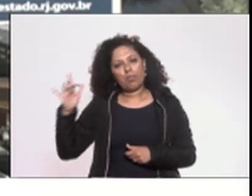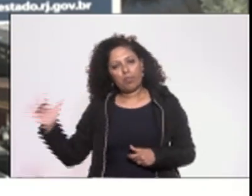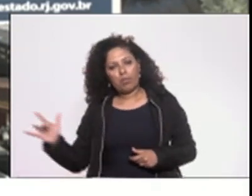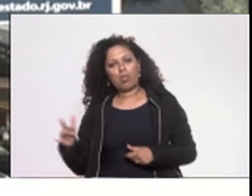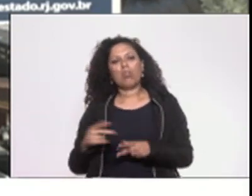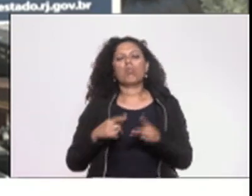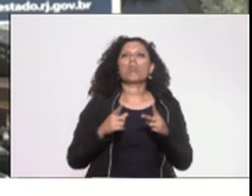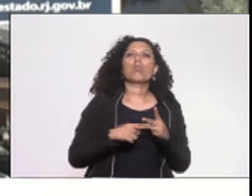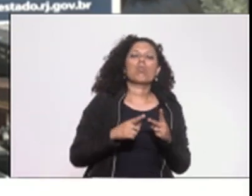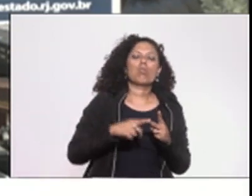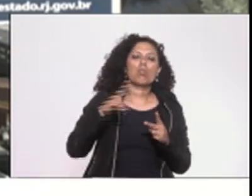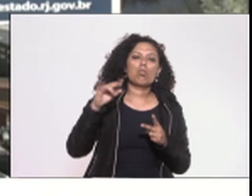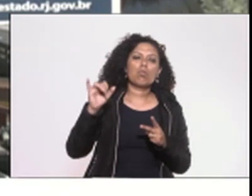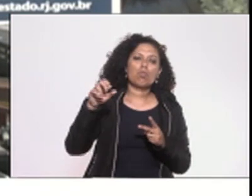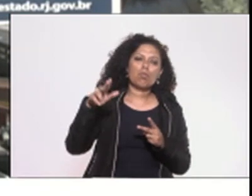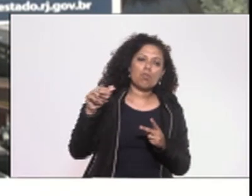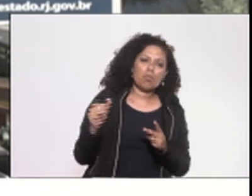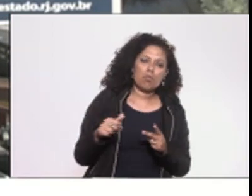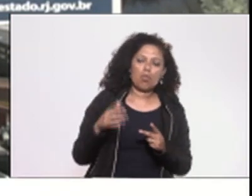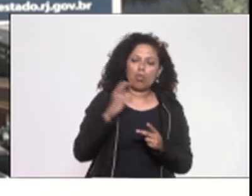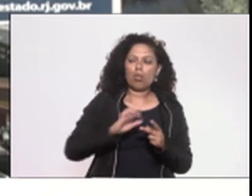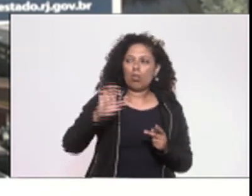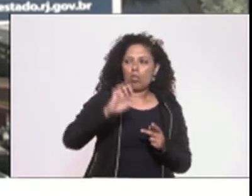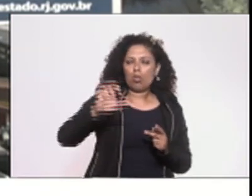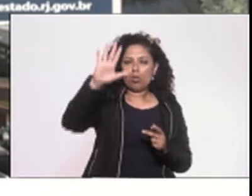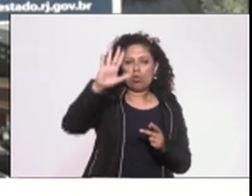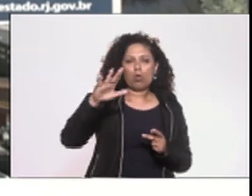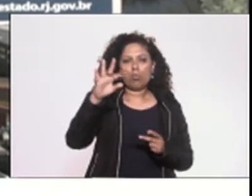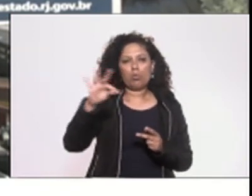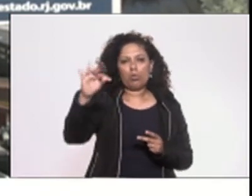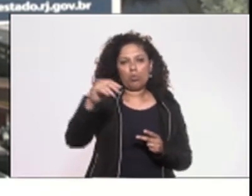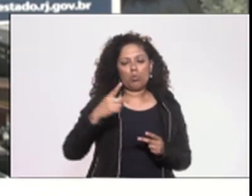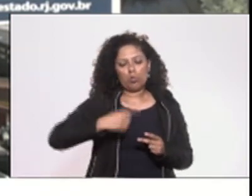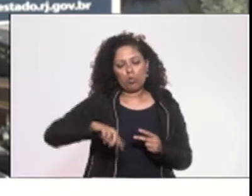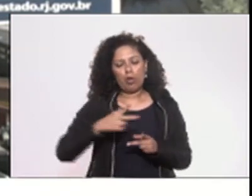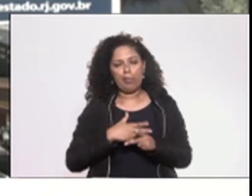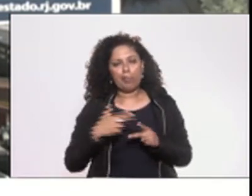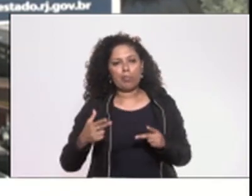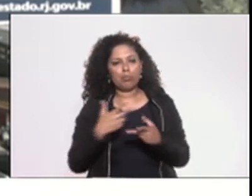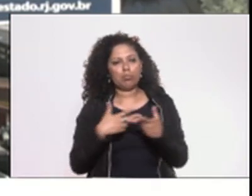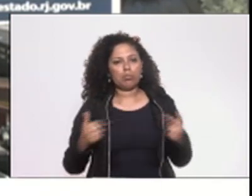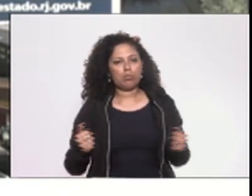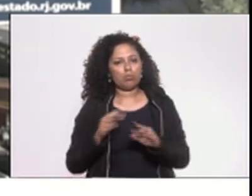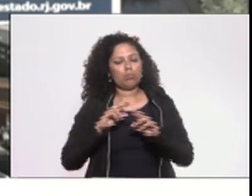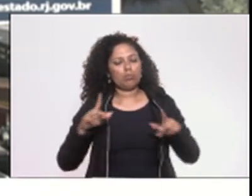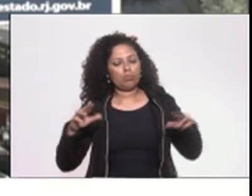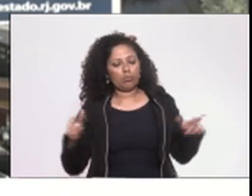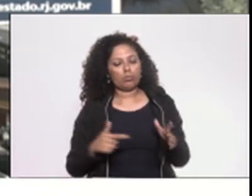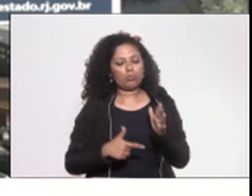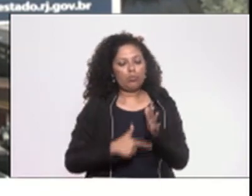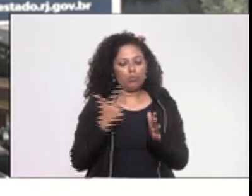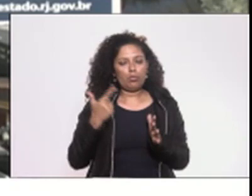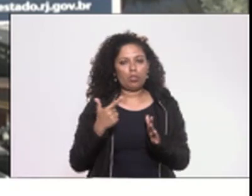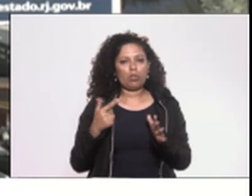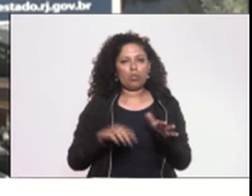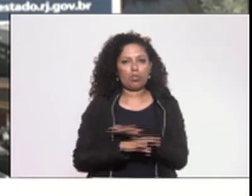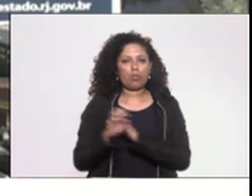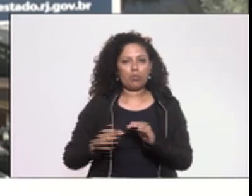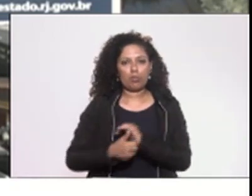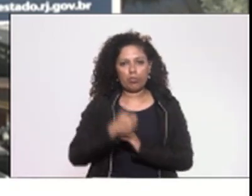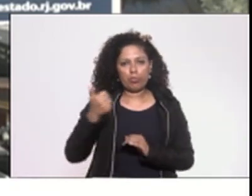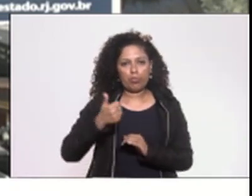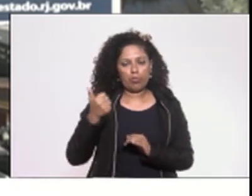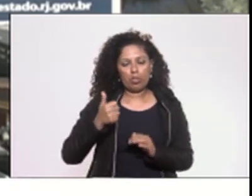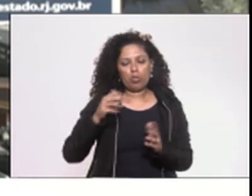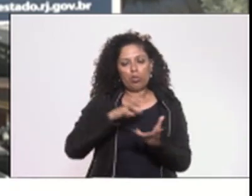Viena, e fomos considerados um prêmio ápice da nossa trajetória, uma das 12 melhores startups do mundo na